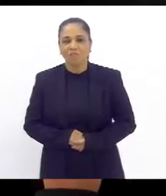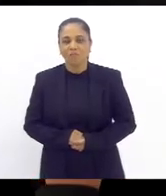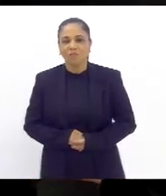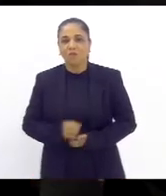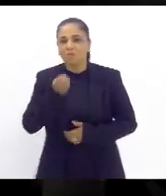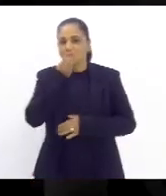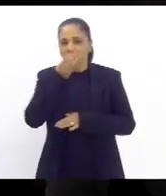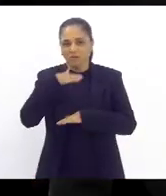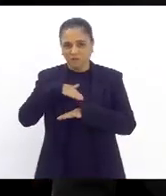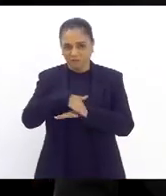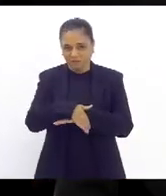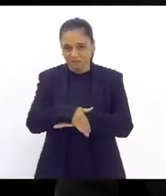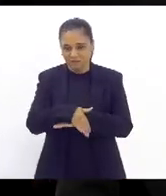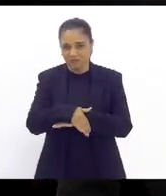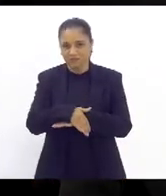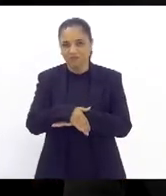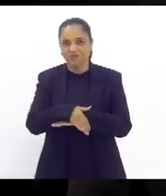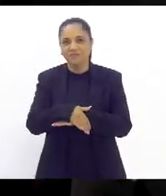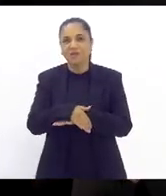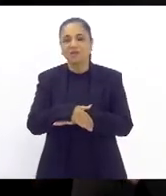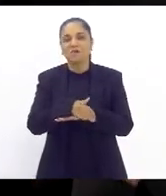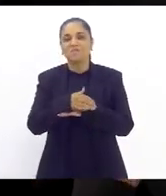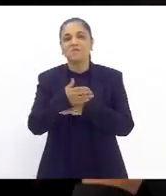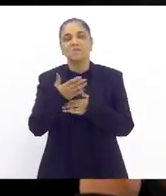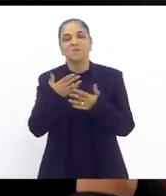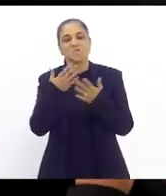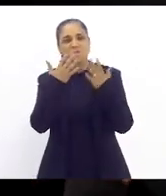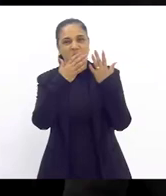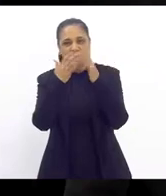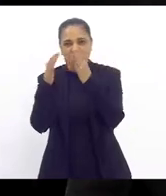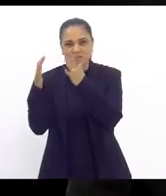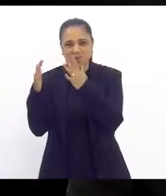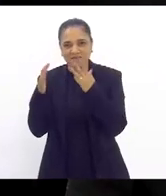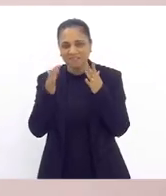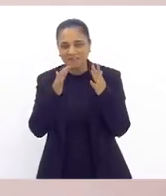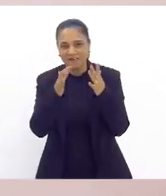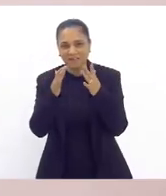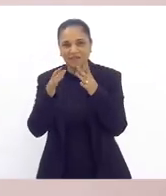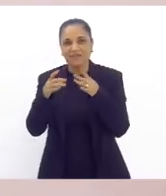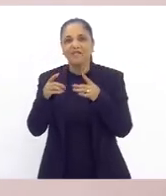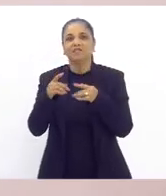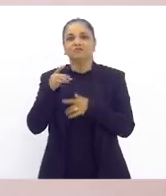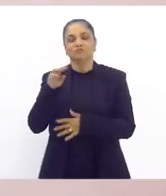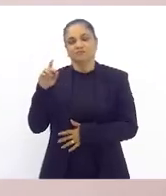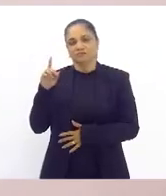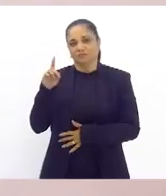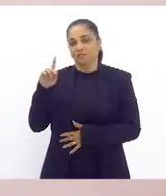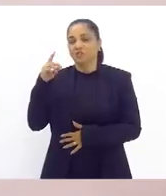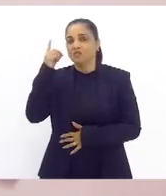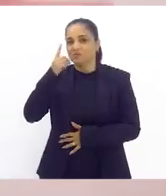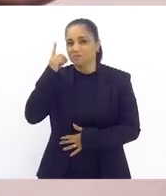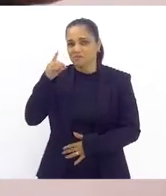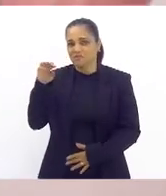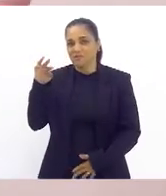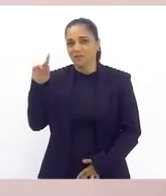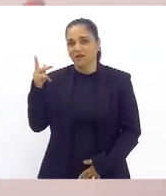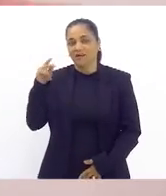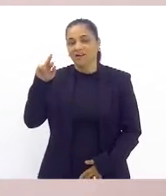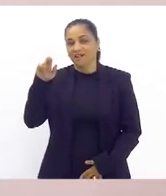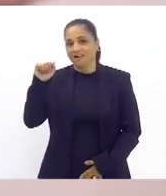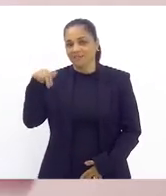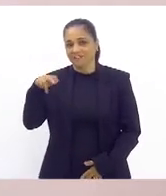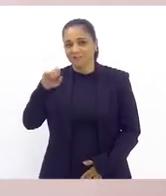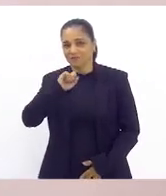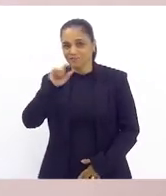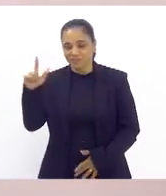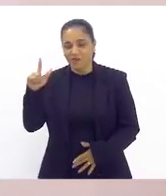Boa noite quero cumprimentar o deputado presidente da mesa Deputado Thiago e o cumprimento assim toda a mesa ao Deputado Tande